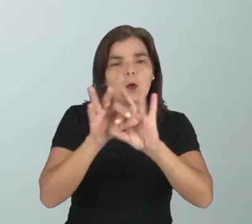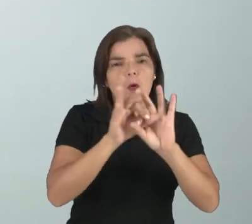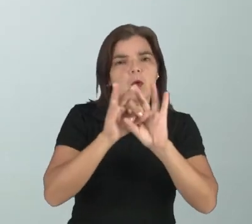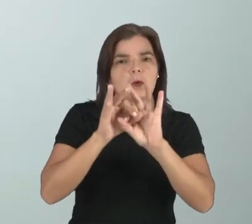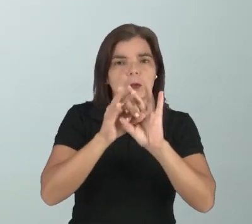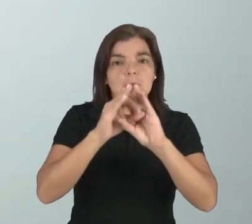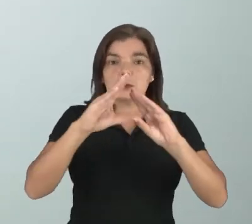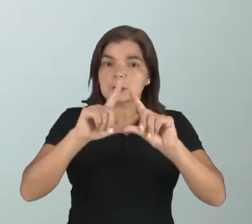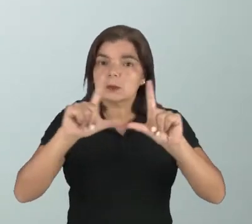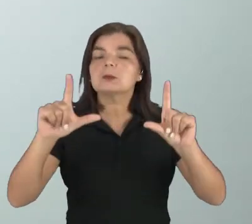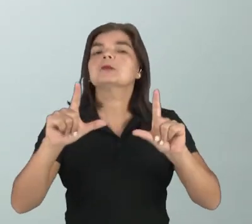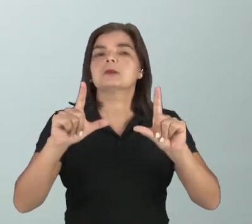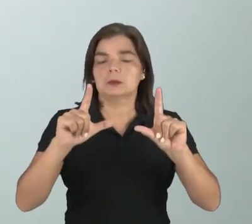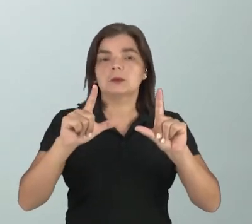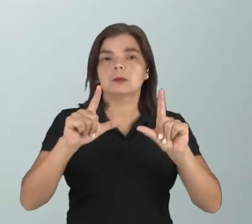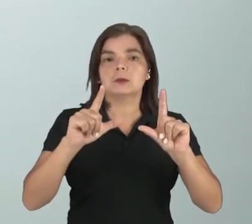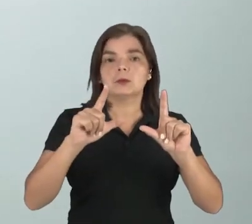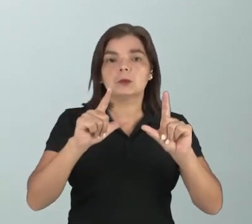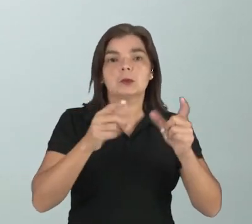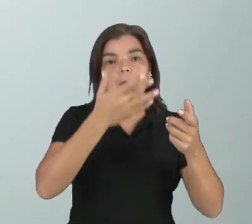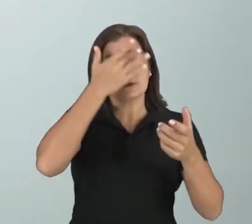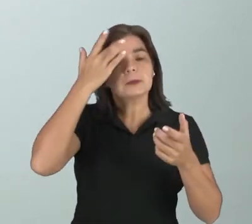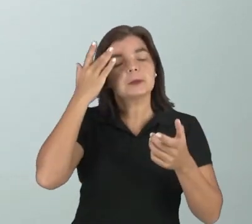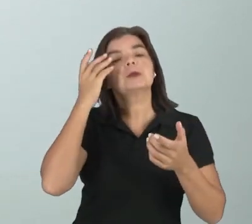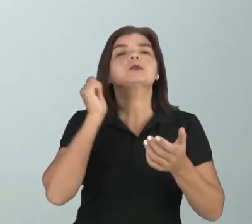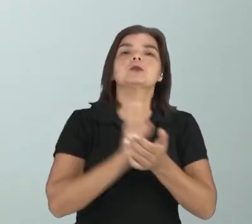ligações lógicas entre as partes dos